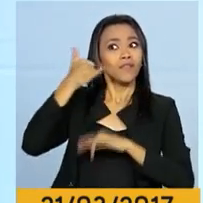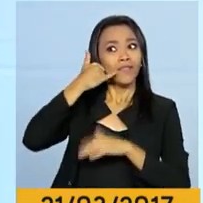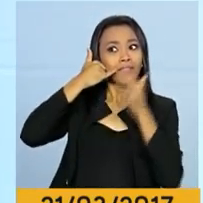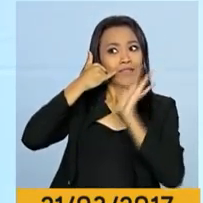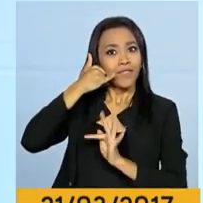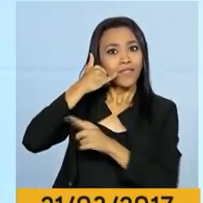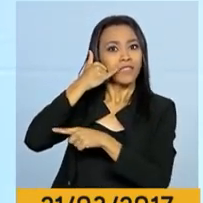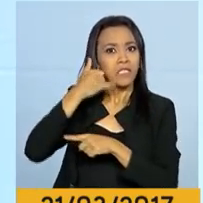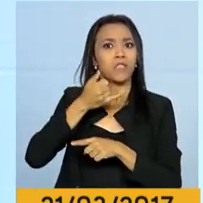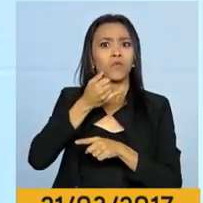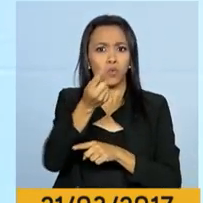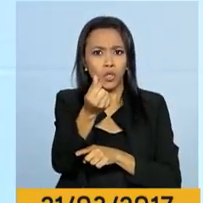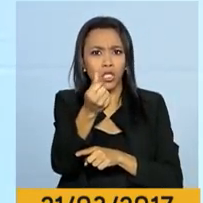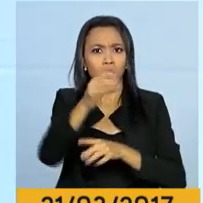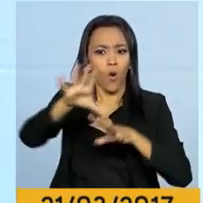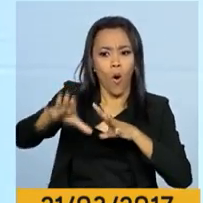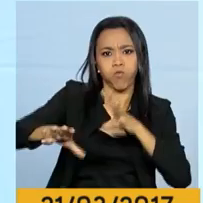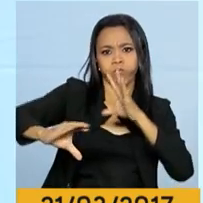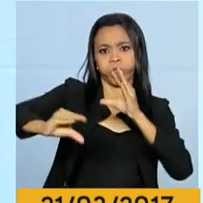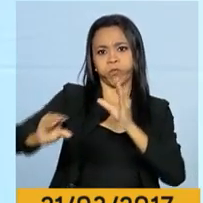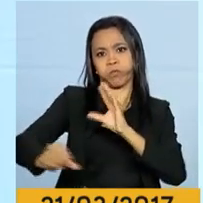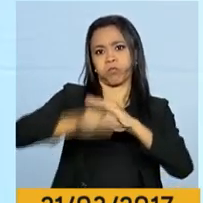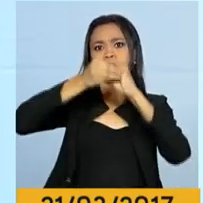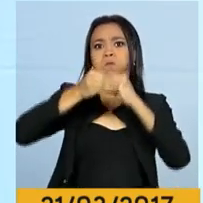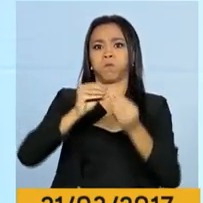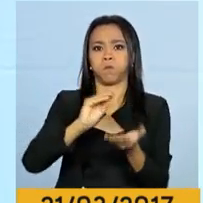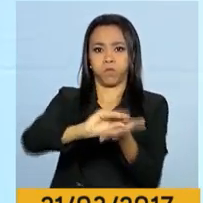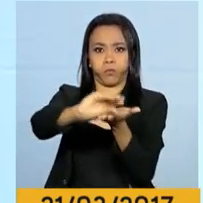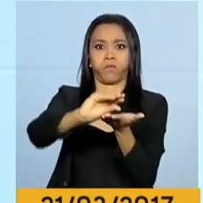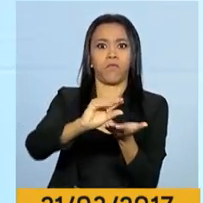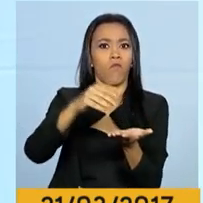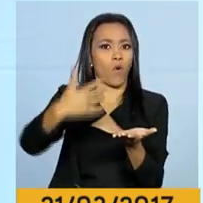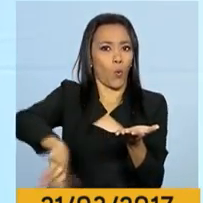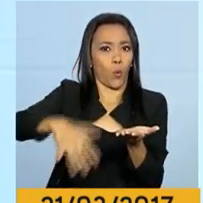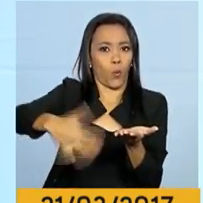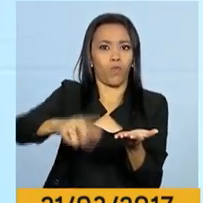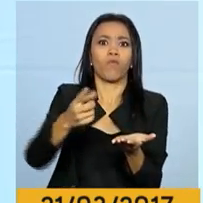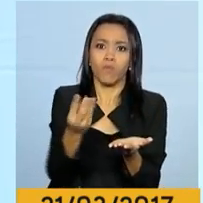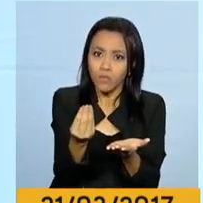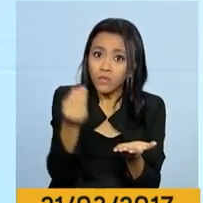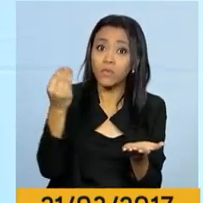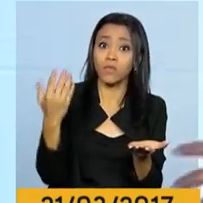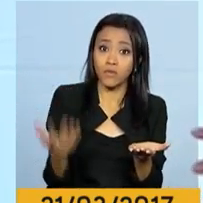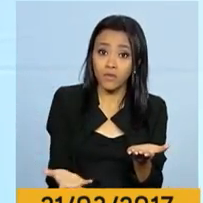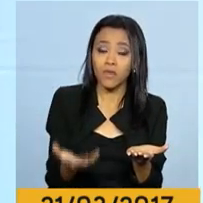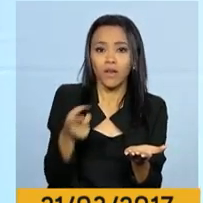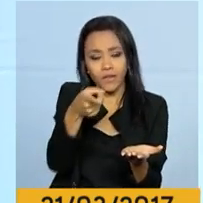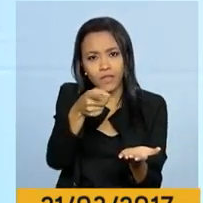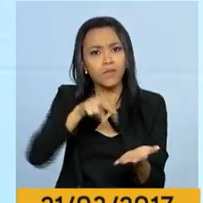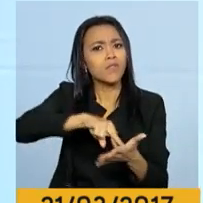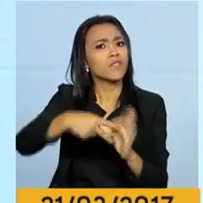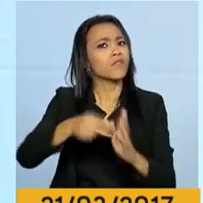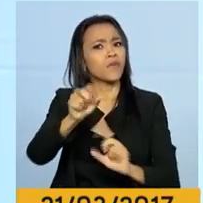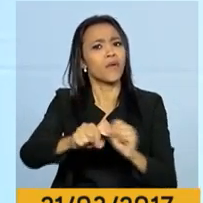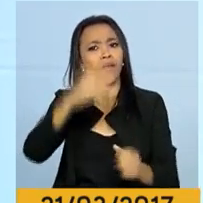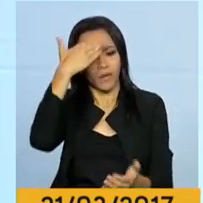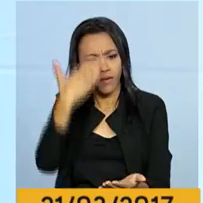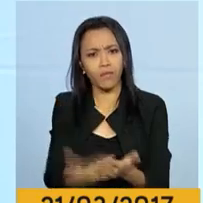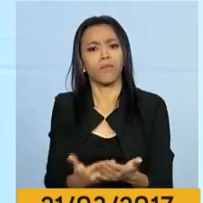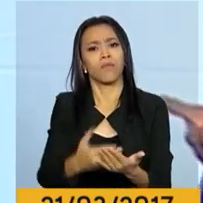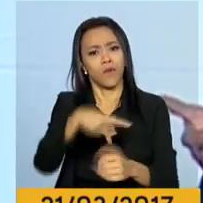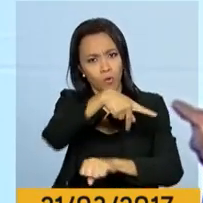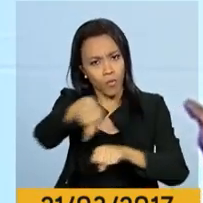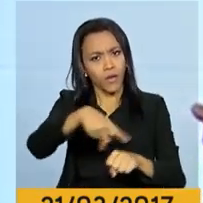ágio também tinha sido extraordinário. Ora, isso significa uma crença, uma credibilidade no país que